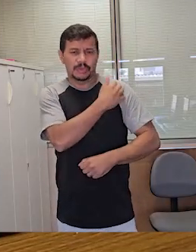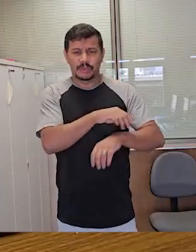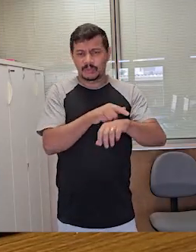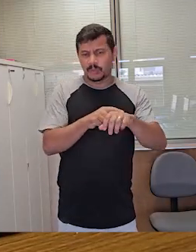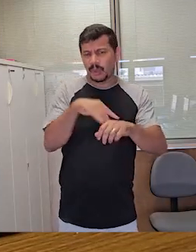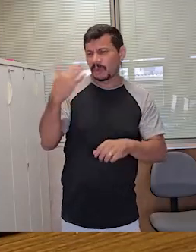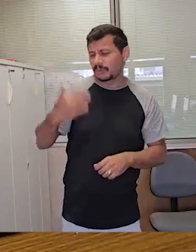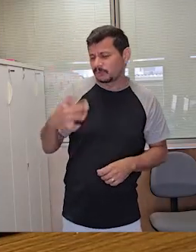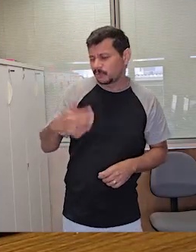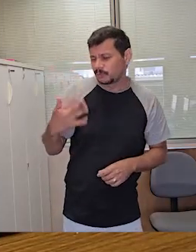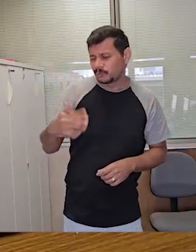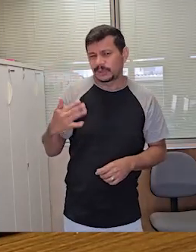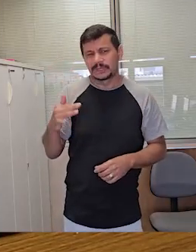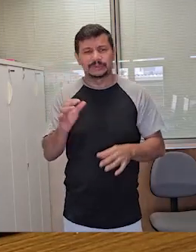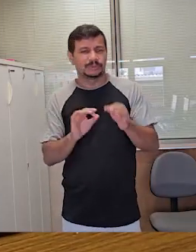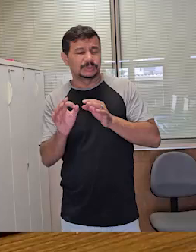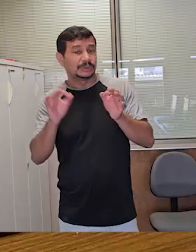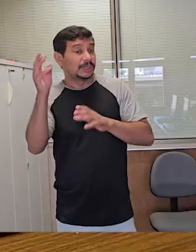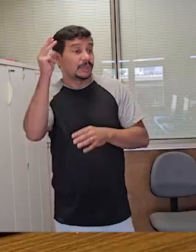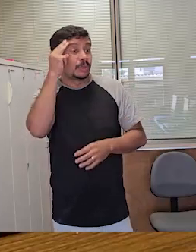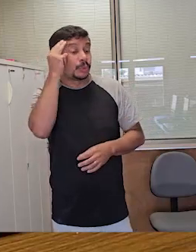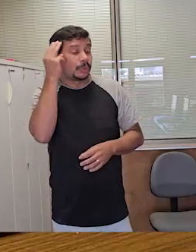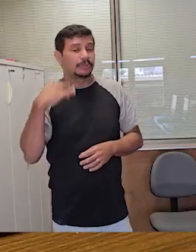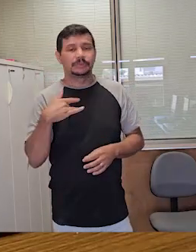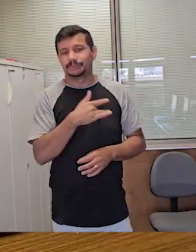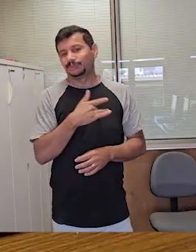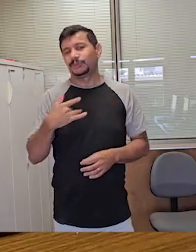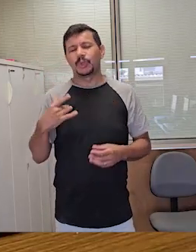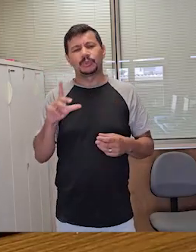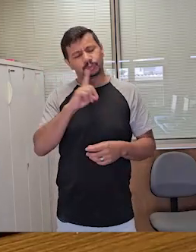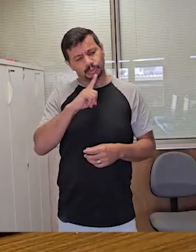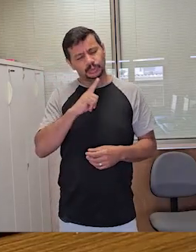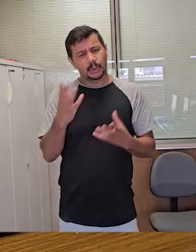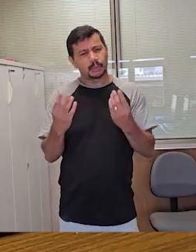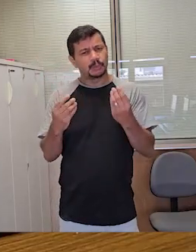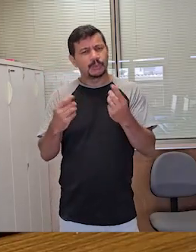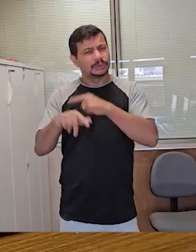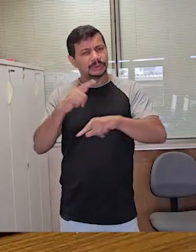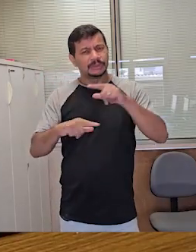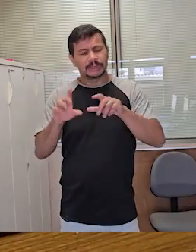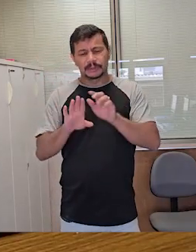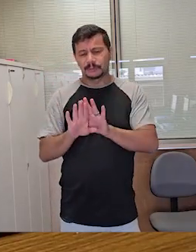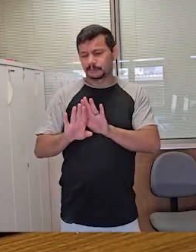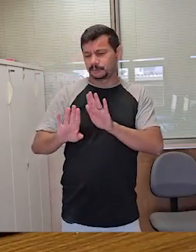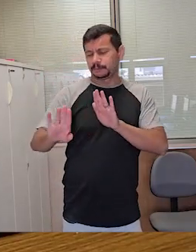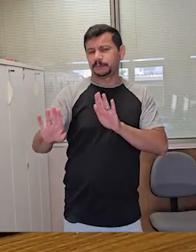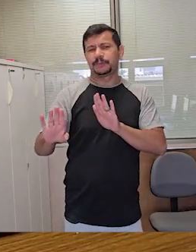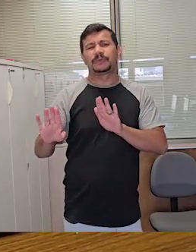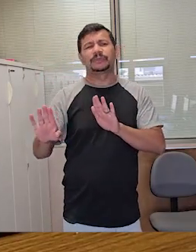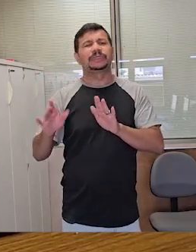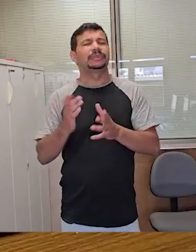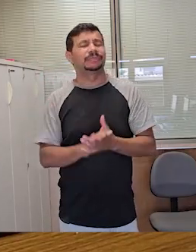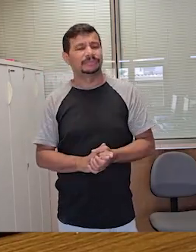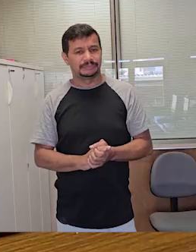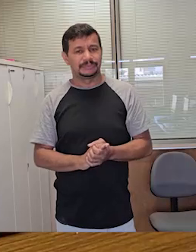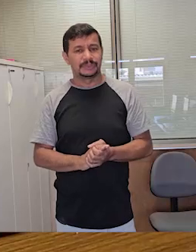Lesões por esforços repetitivos e saúde mental. Quer dizer, hoje tem muito trabalhador afastado por esses